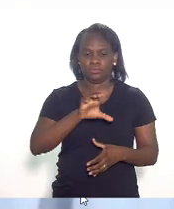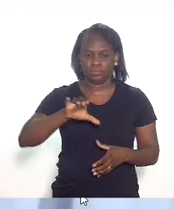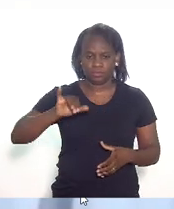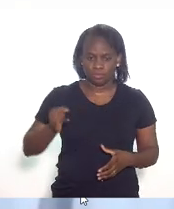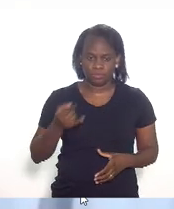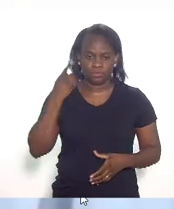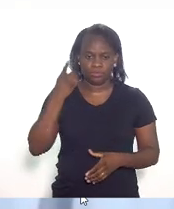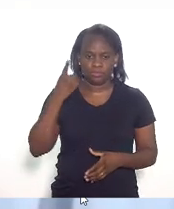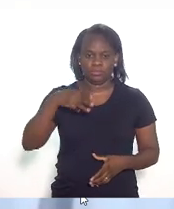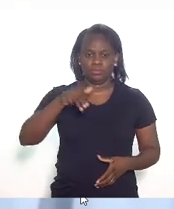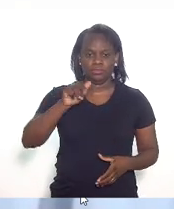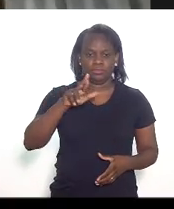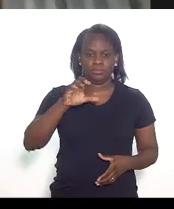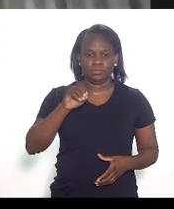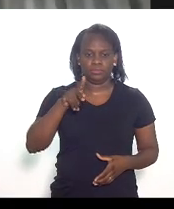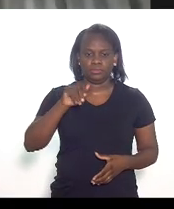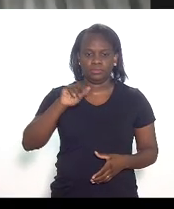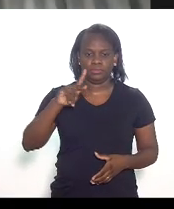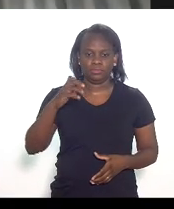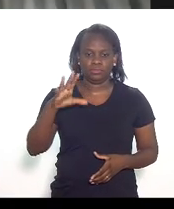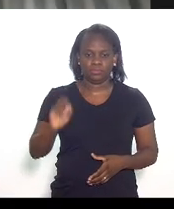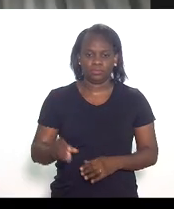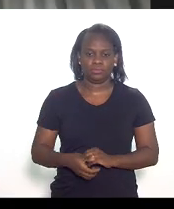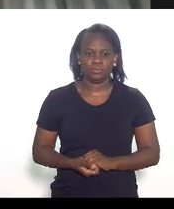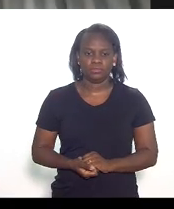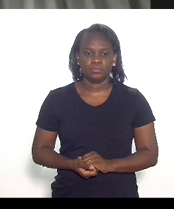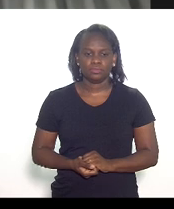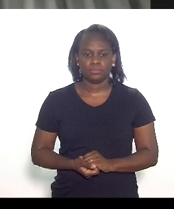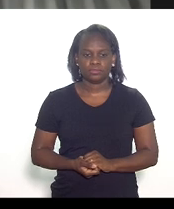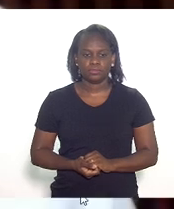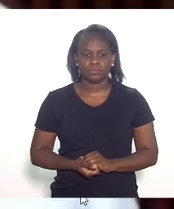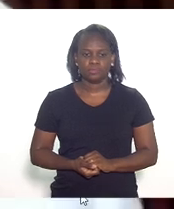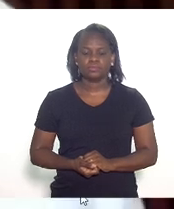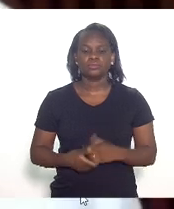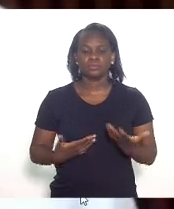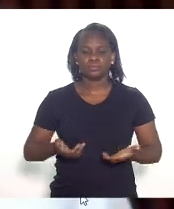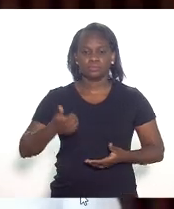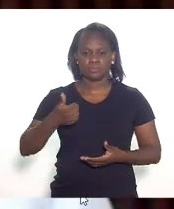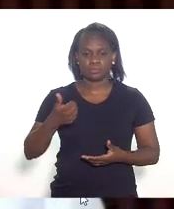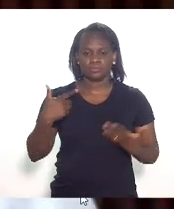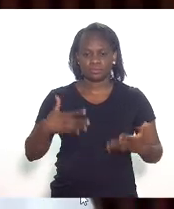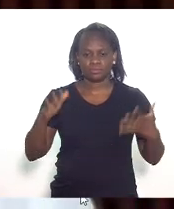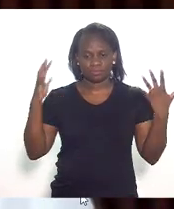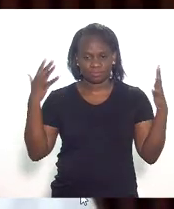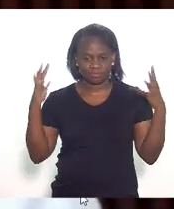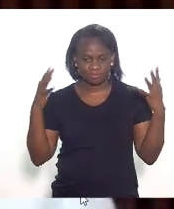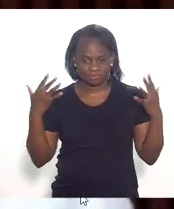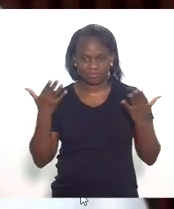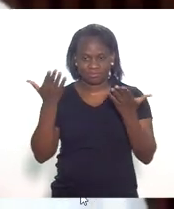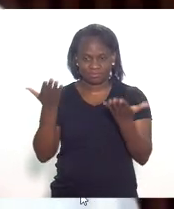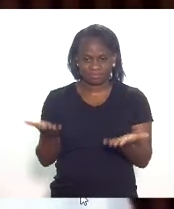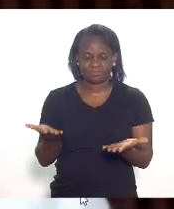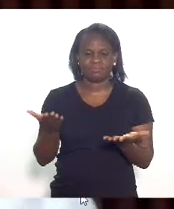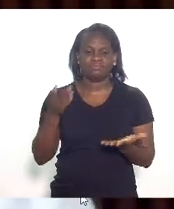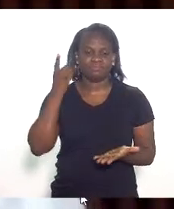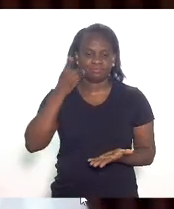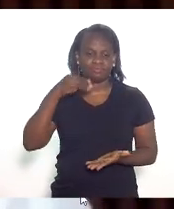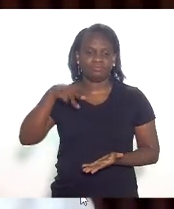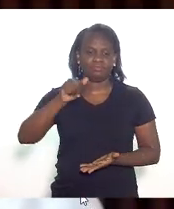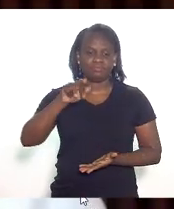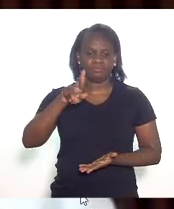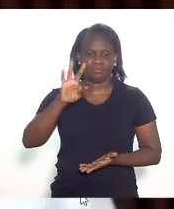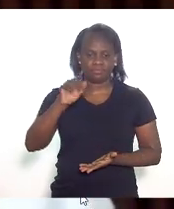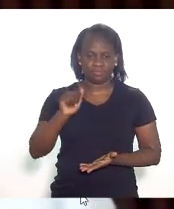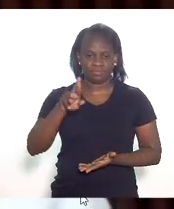Justiça, deputado Márcio Pacheco. Em primeiro lugar, quero saudar vossa excelência, deputada Marta